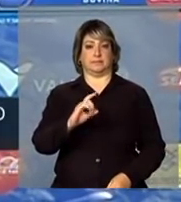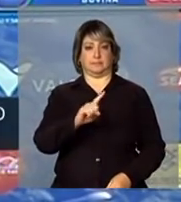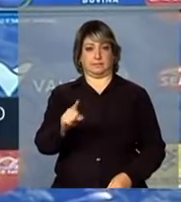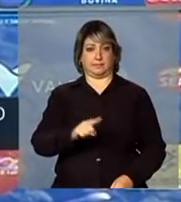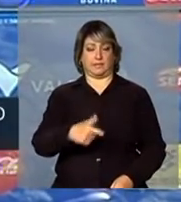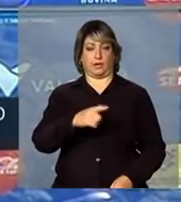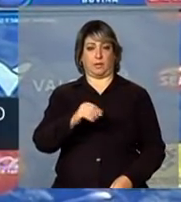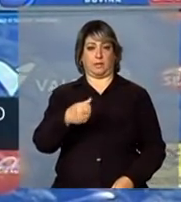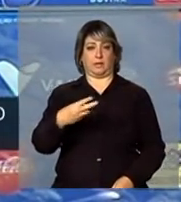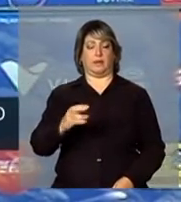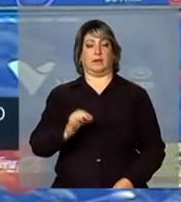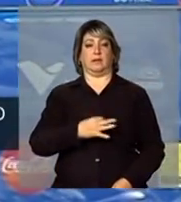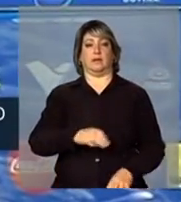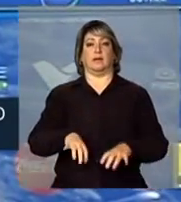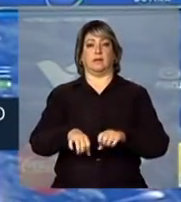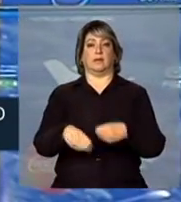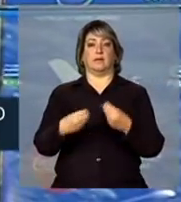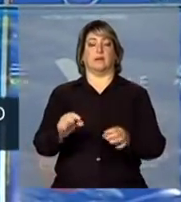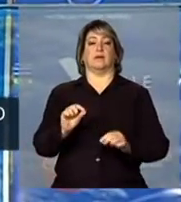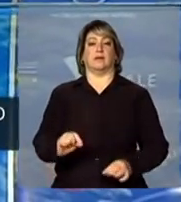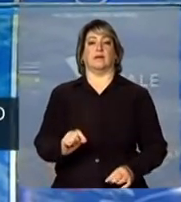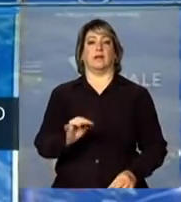2013, categoria funcionário.